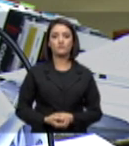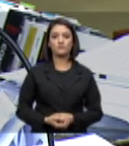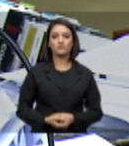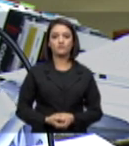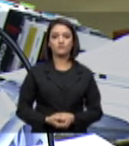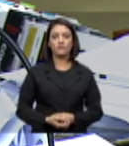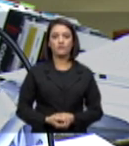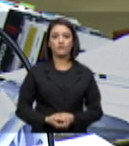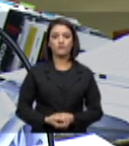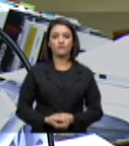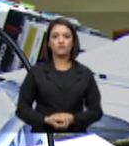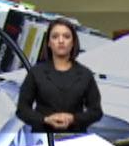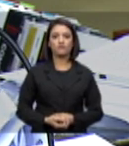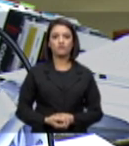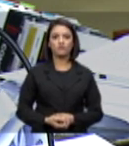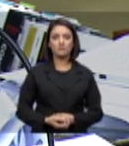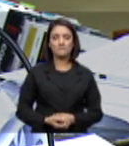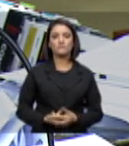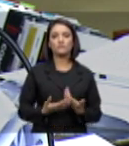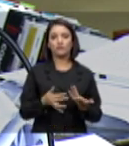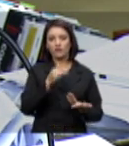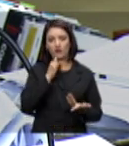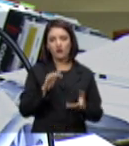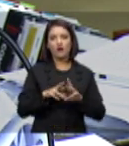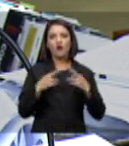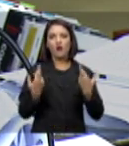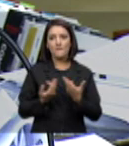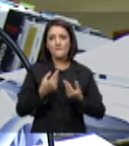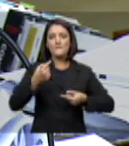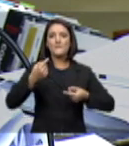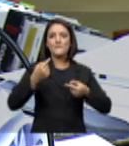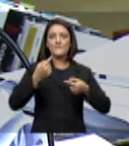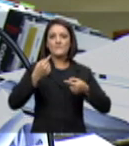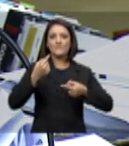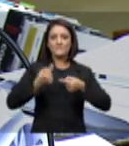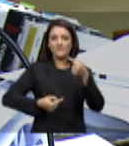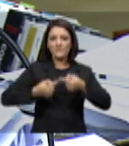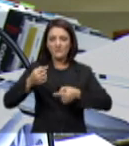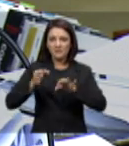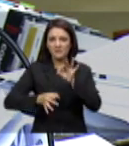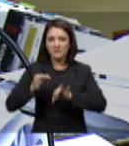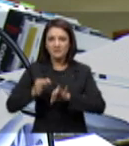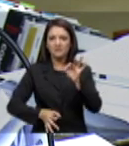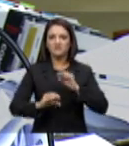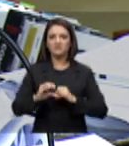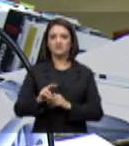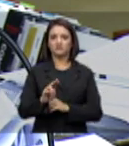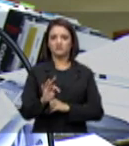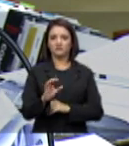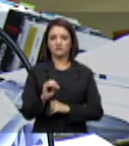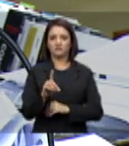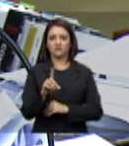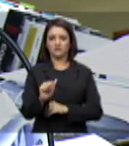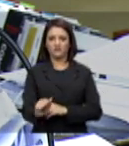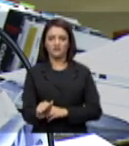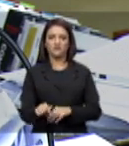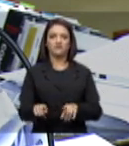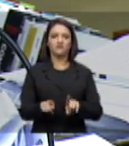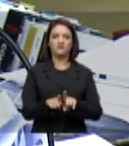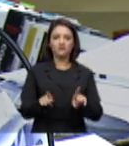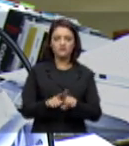da audiência de custódia depois da liberação do descontingenciamento do fundo